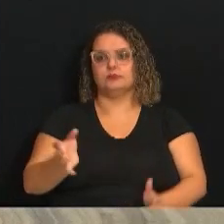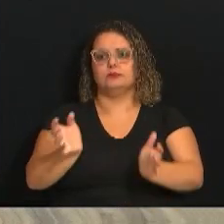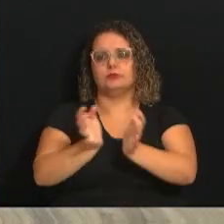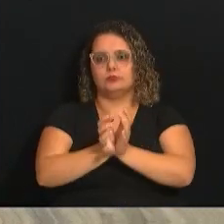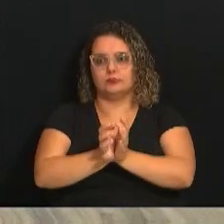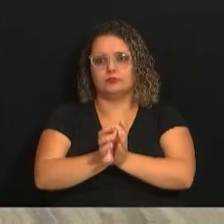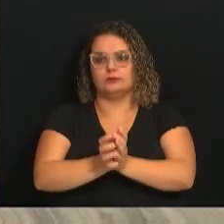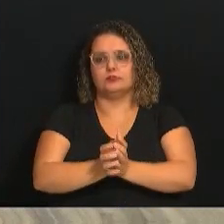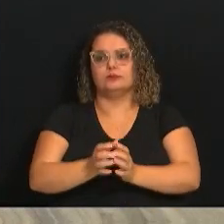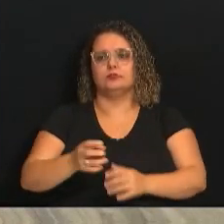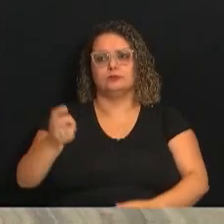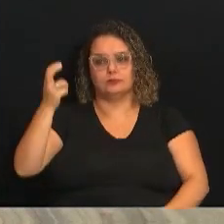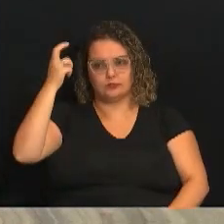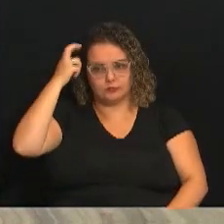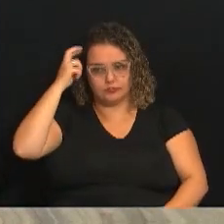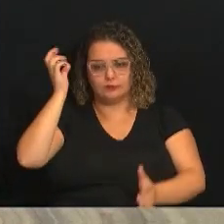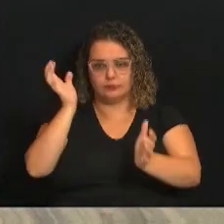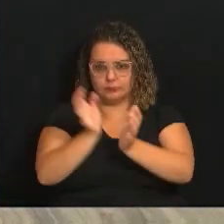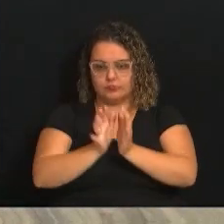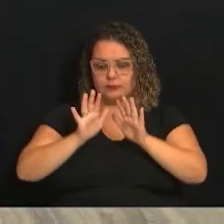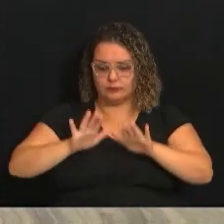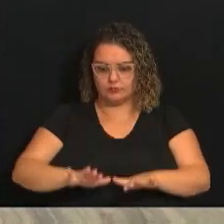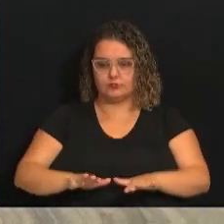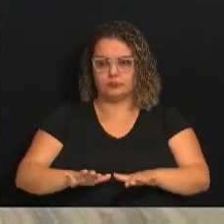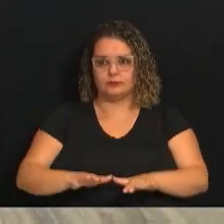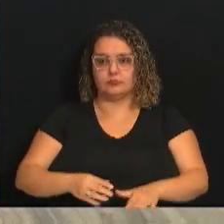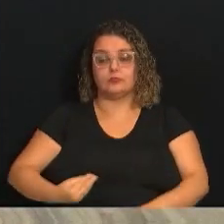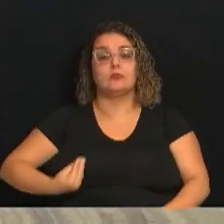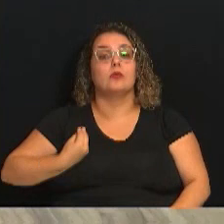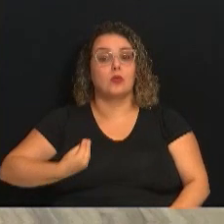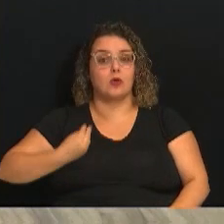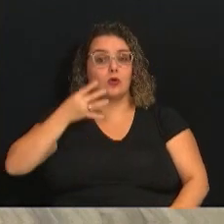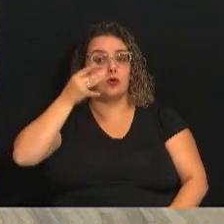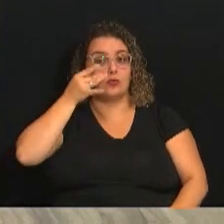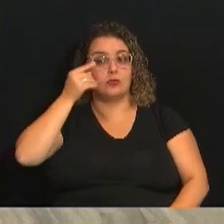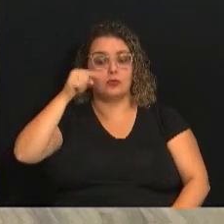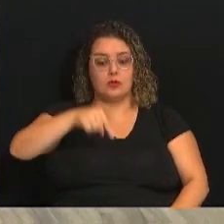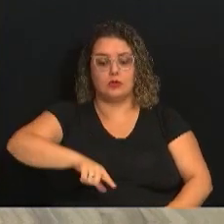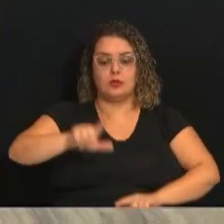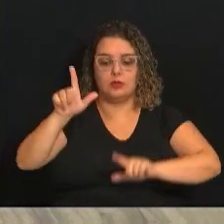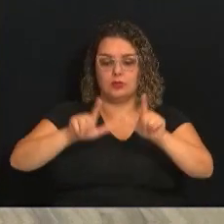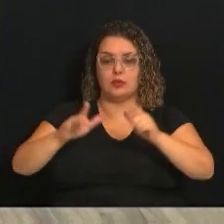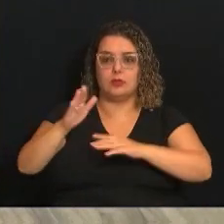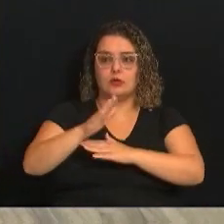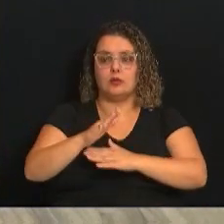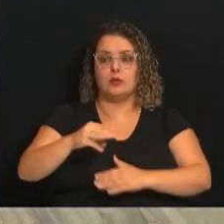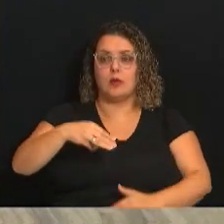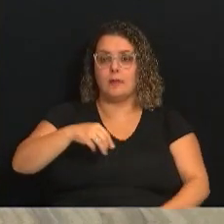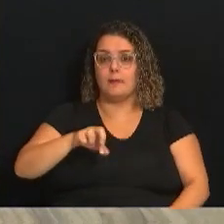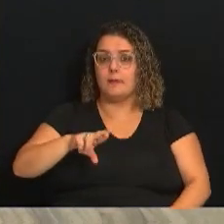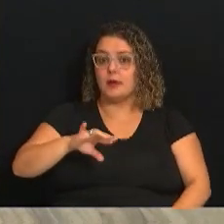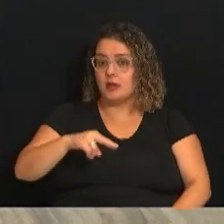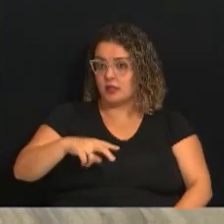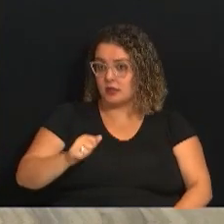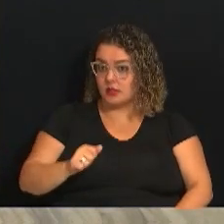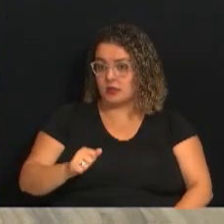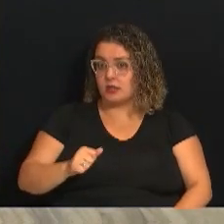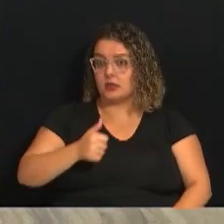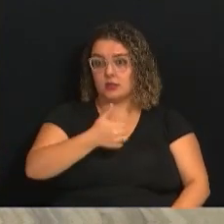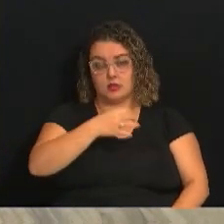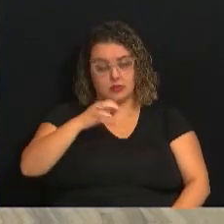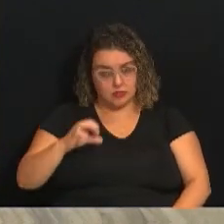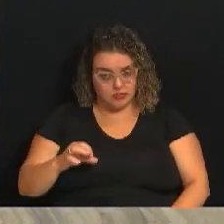de Cultura aqui da Câmara de Campinas, ao vivo aqui na TV Câmara Campinas. Mirna Abreu, repercutimos já a 19ª